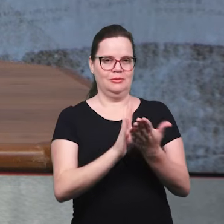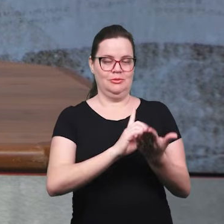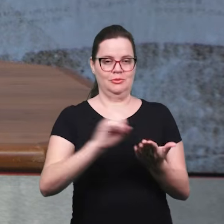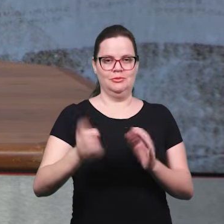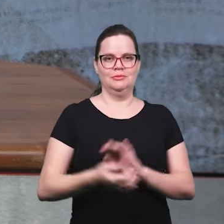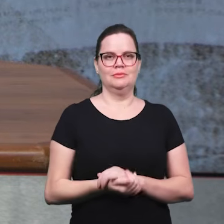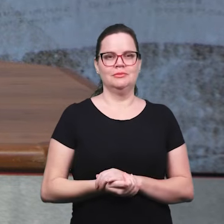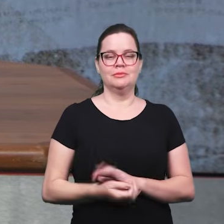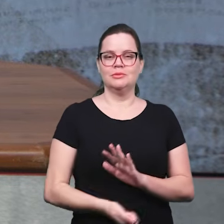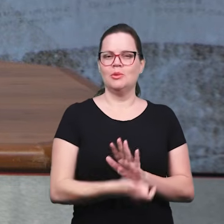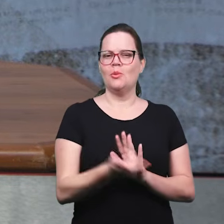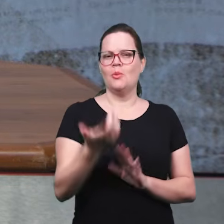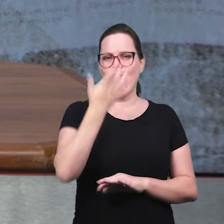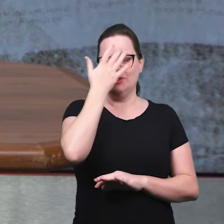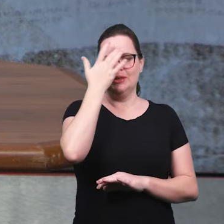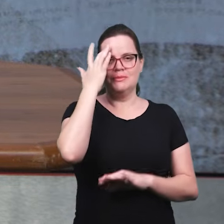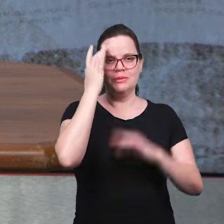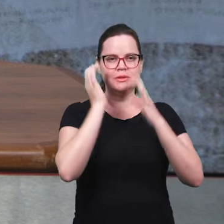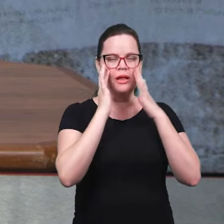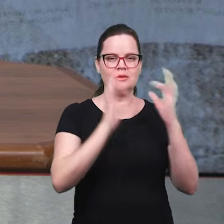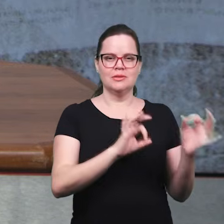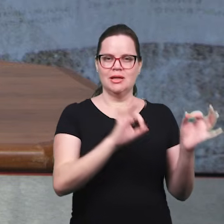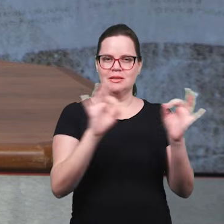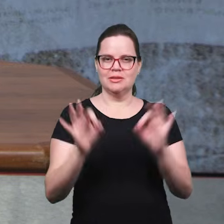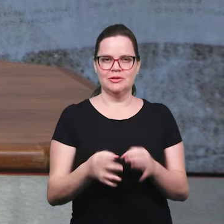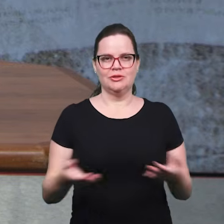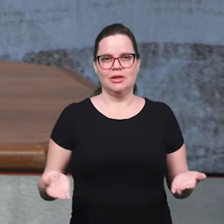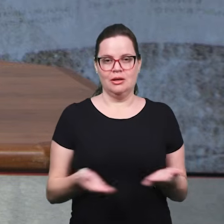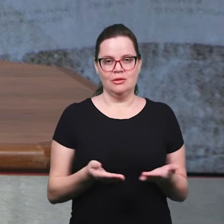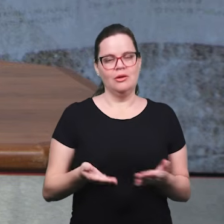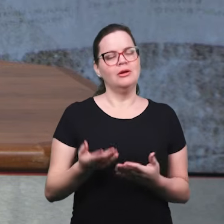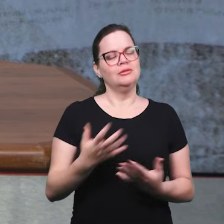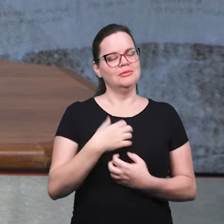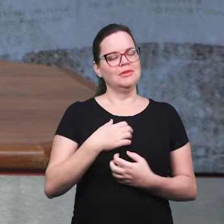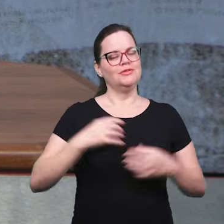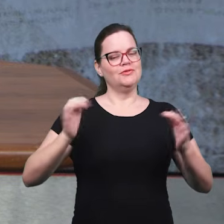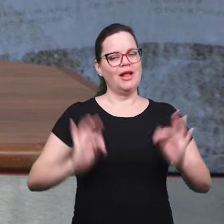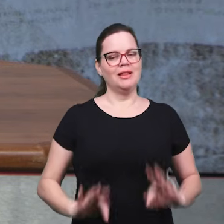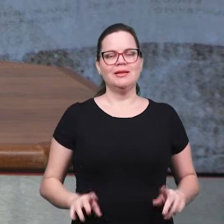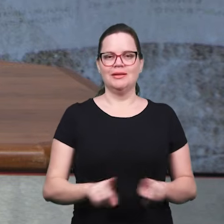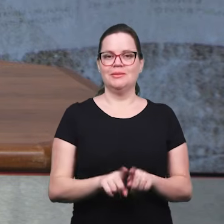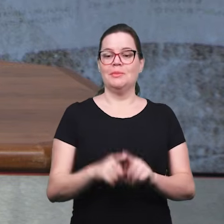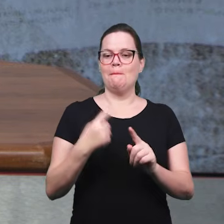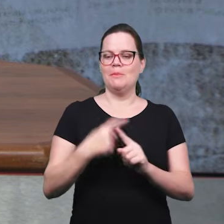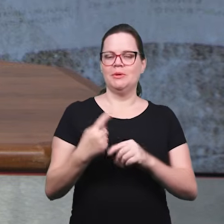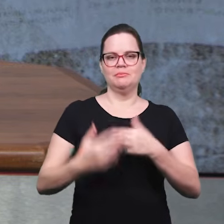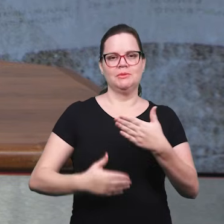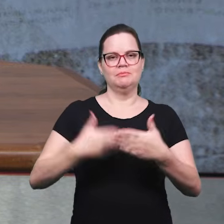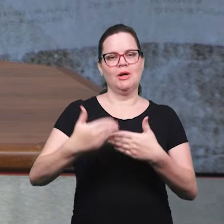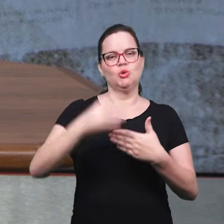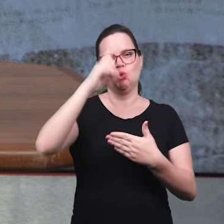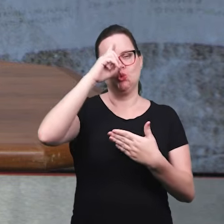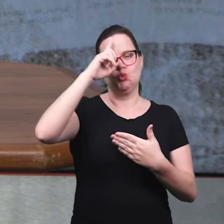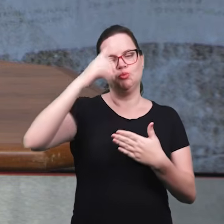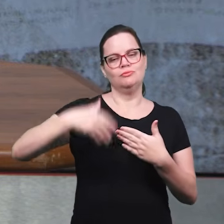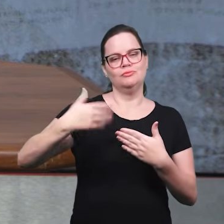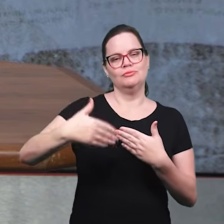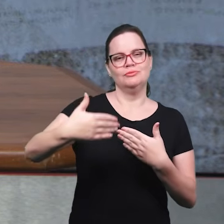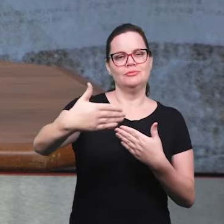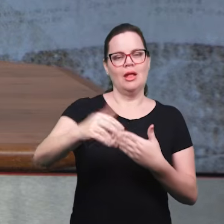Quantas pessoas estão nos acompanhando e felizes por estarem progredindo na